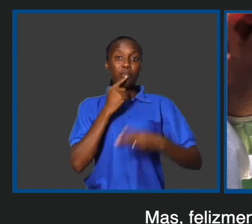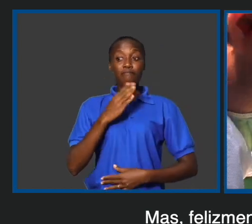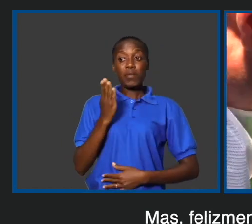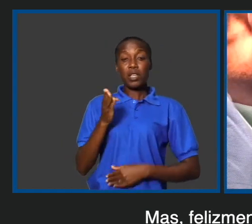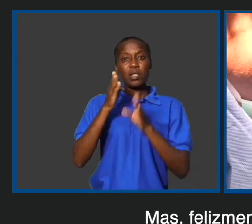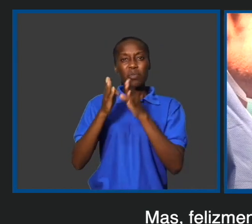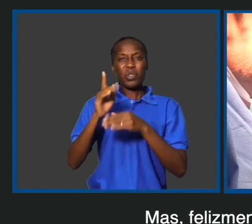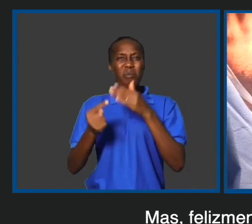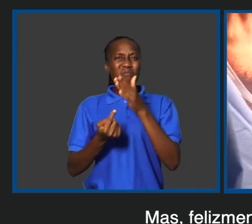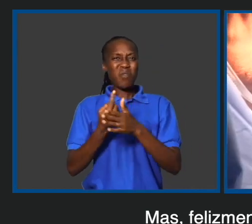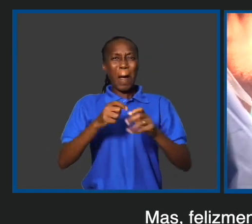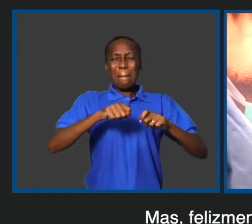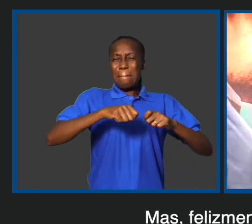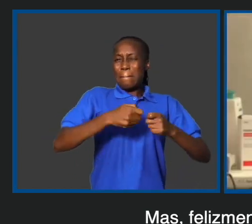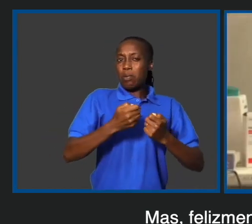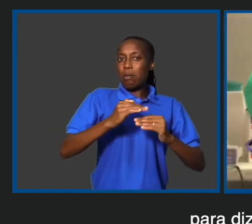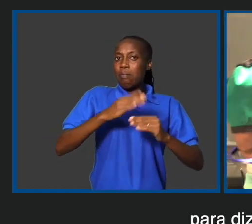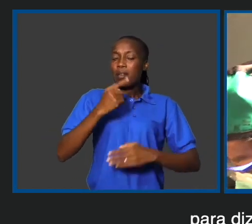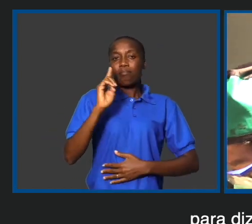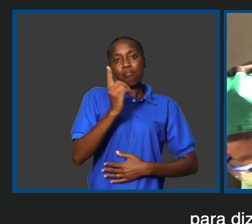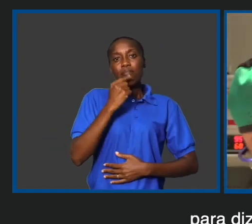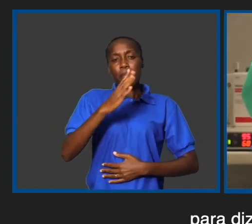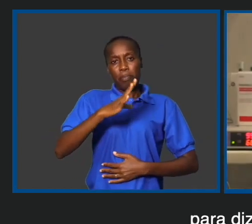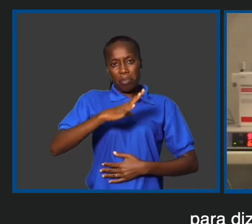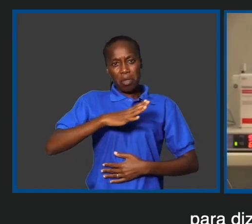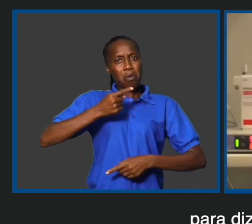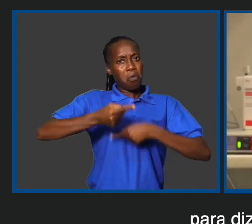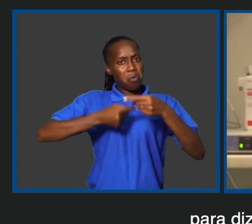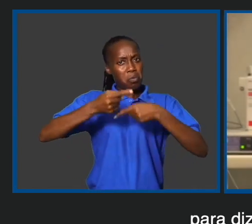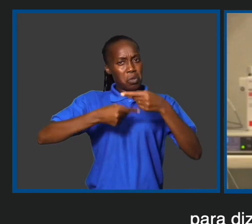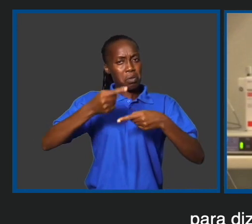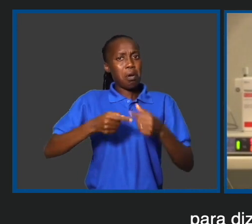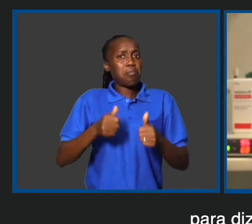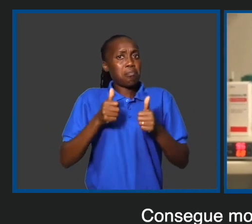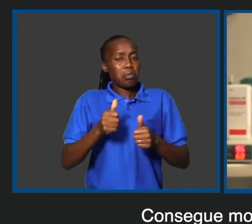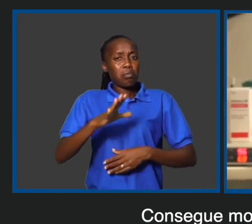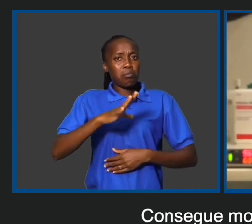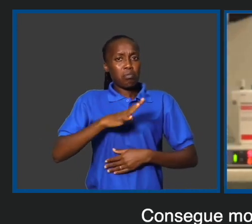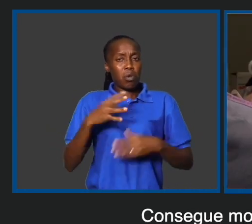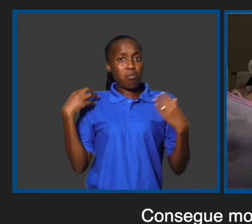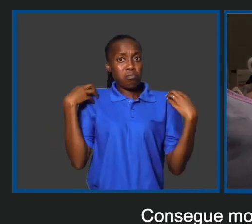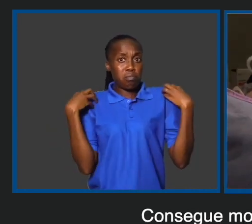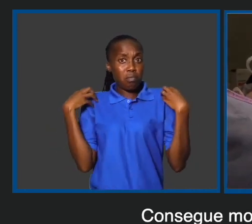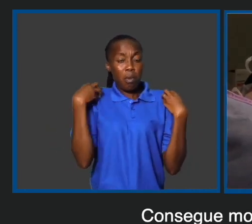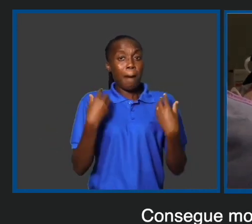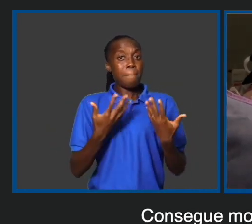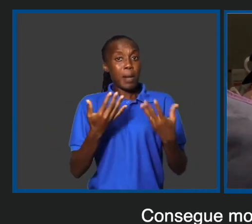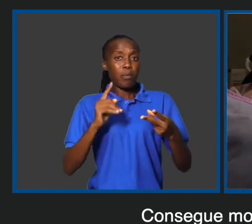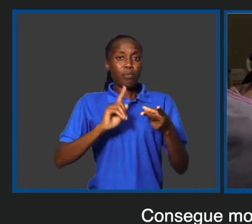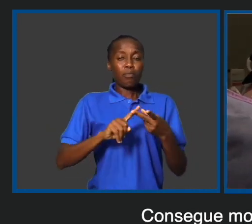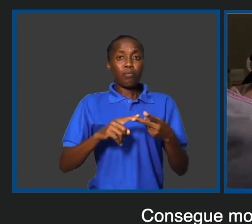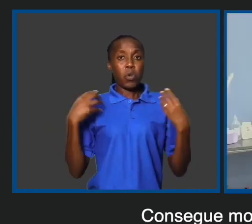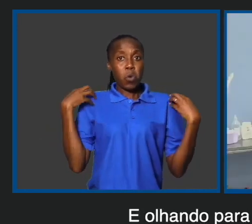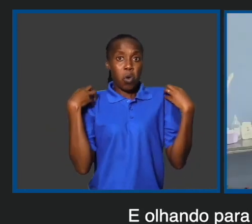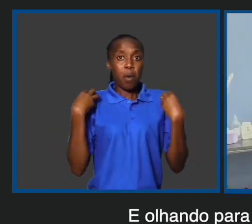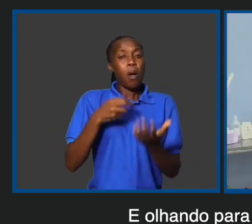Mas, felizmente, esse paciente não tem lesão da medula espinal para dizer que ele está funcionalmente bem, consegue mover os membros superiores e os